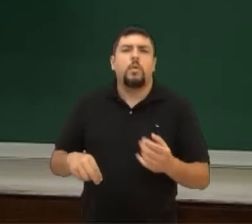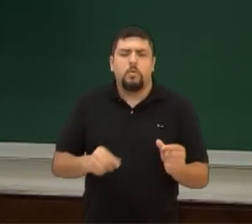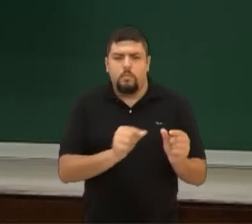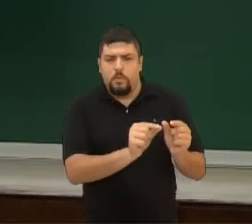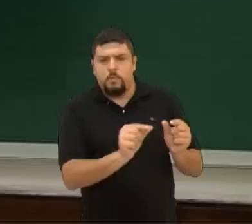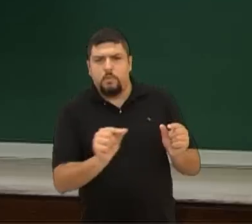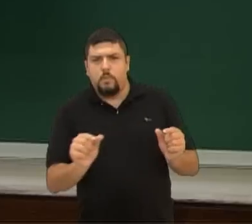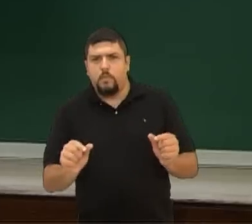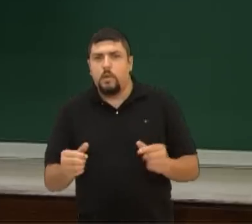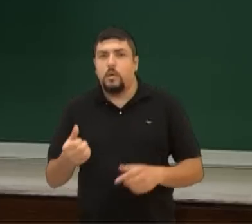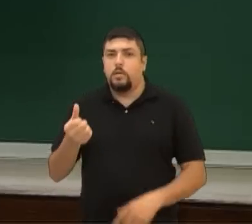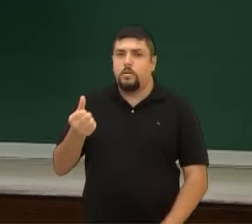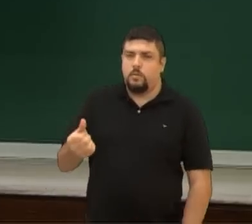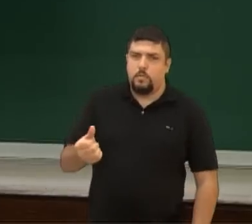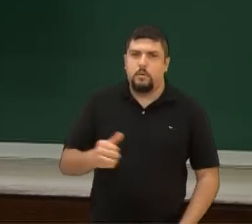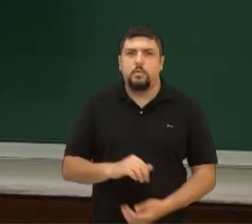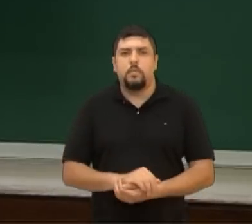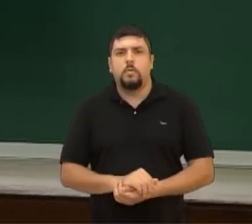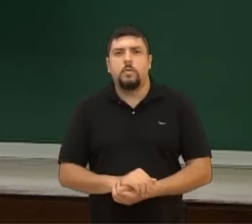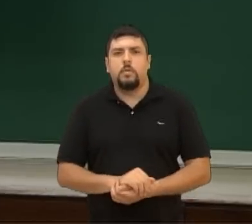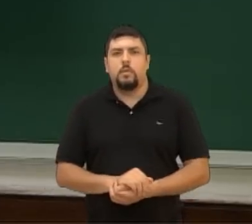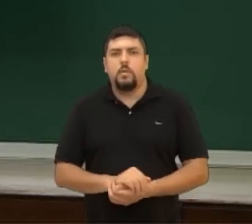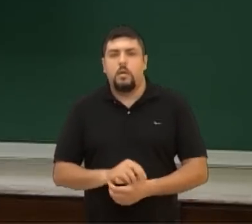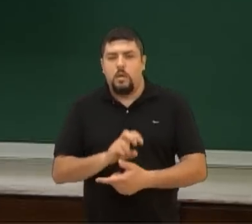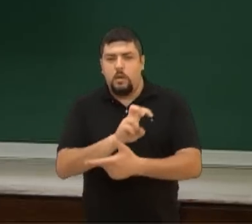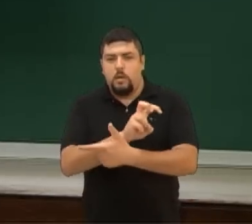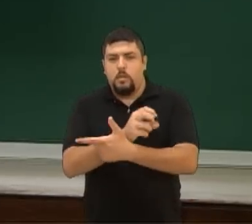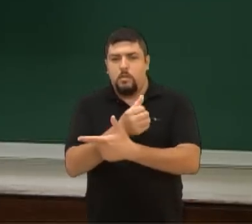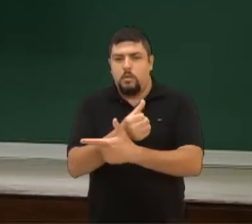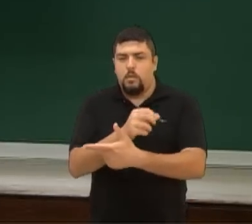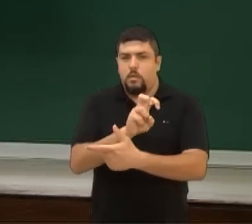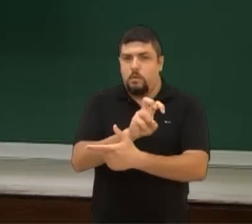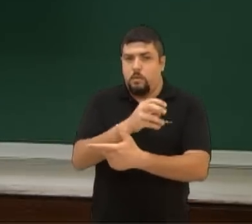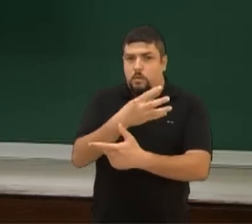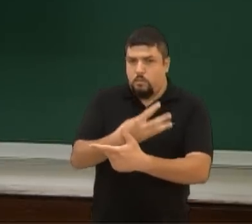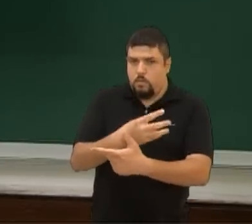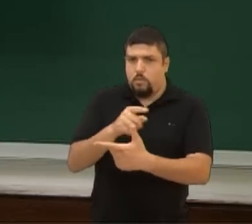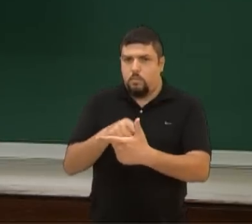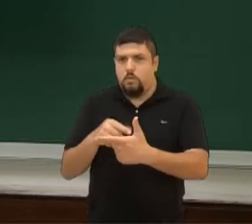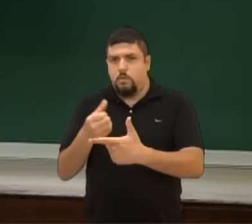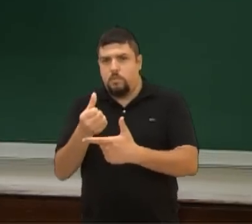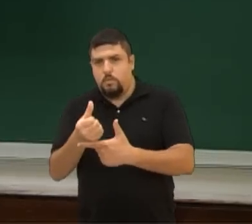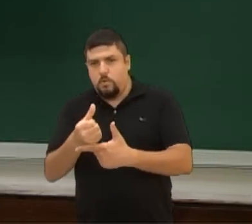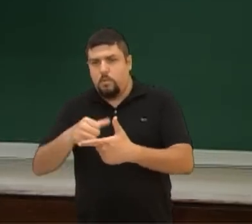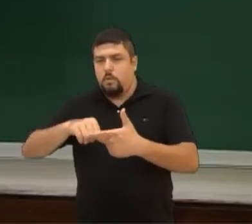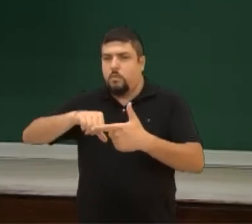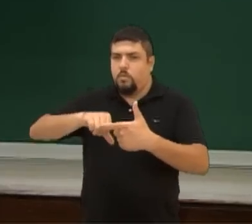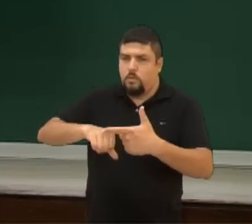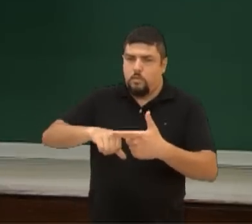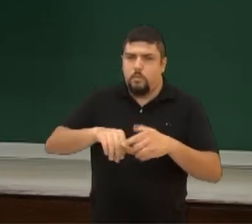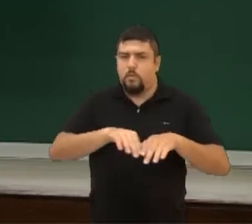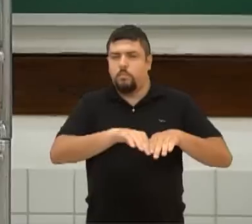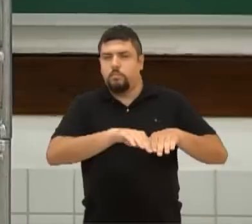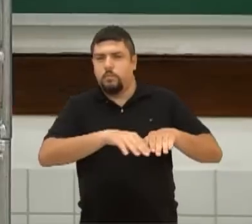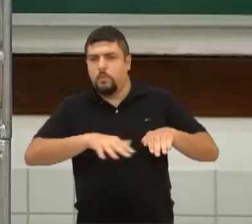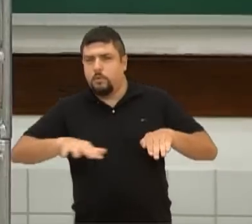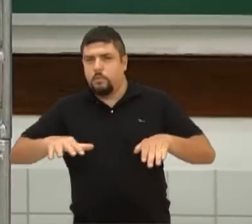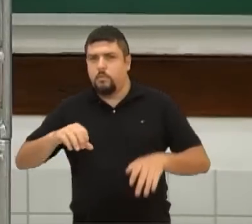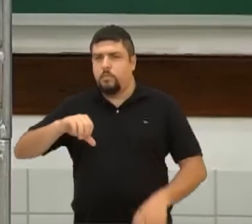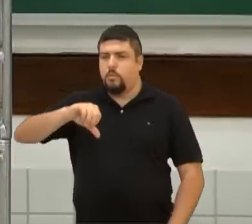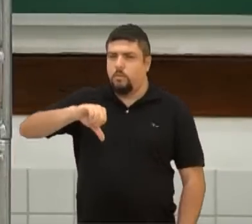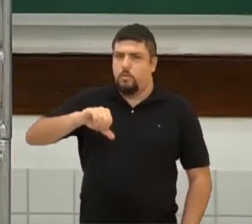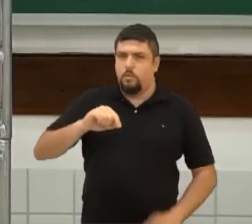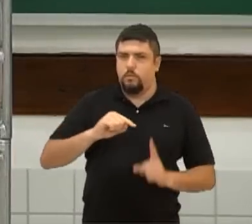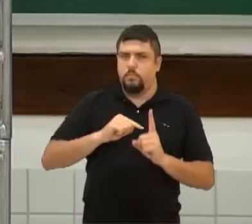3, 4, 5, 6. 54 dividido por 6, a média deu 9, ok? Calcular a média